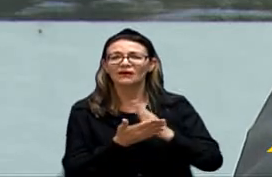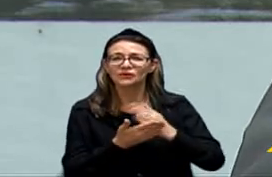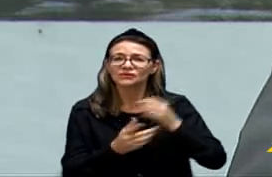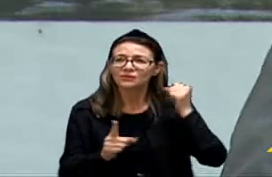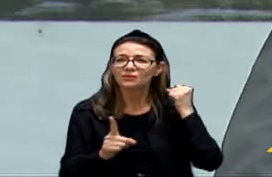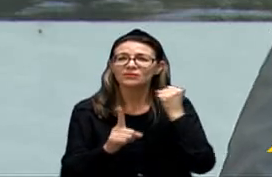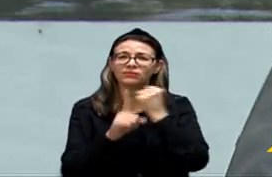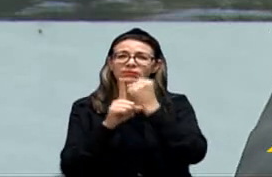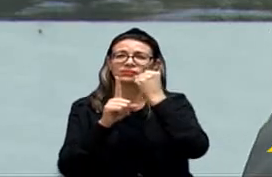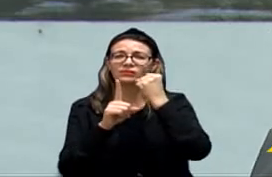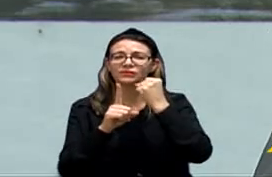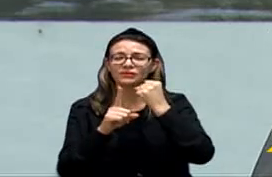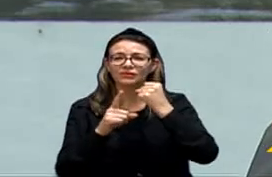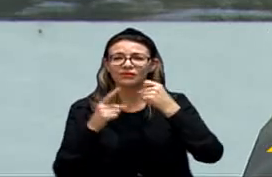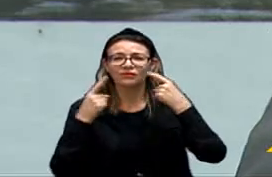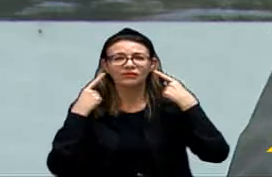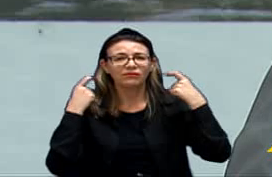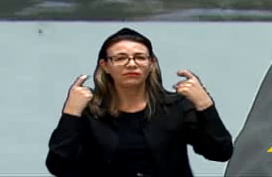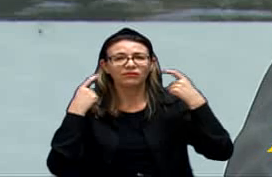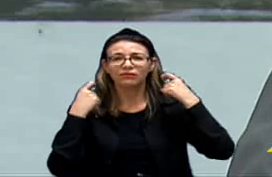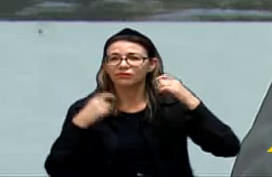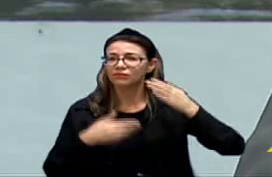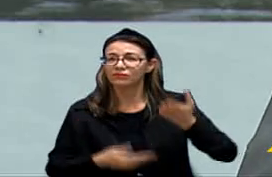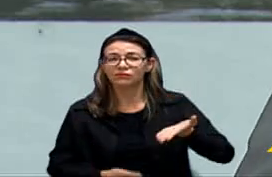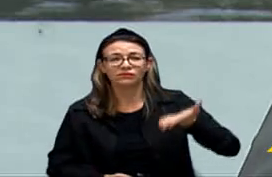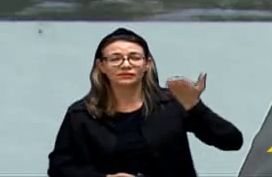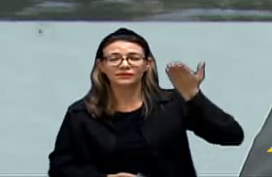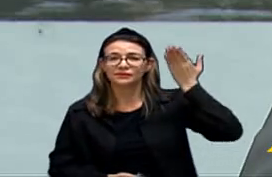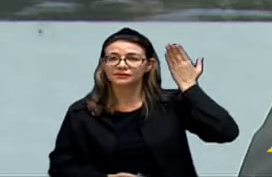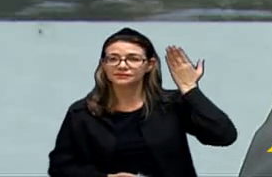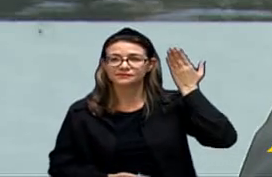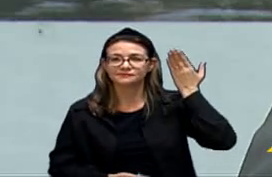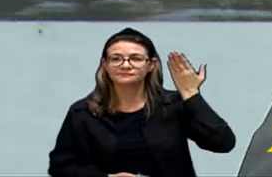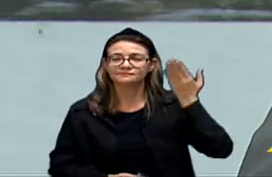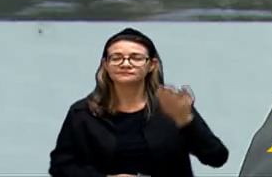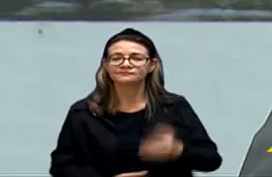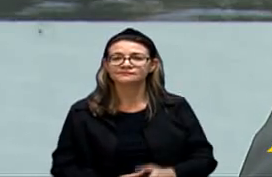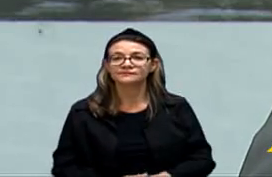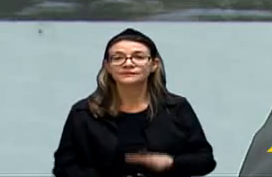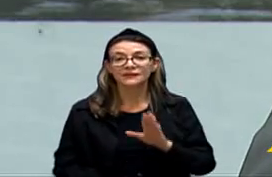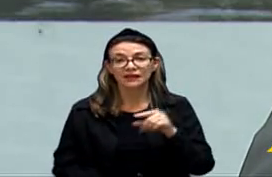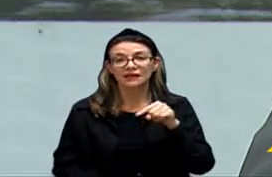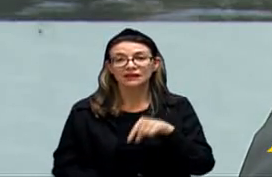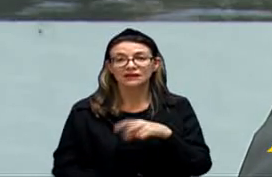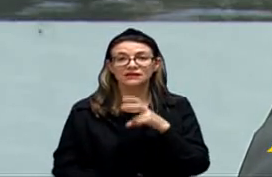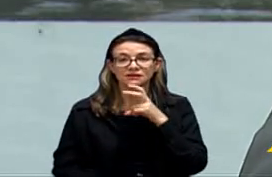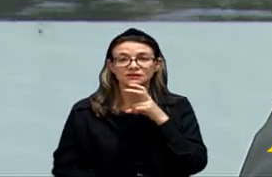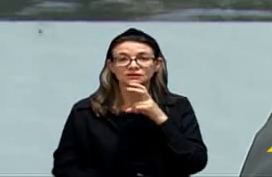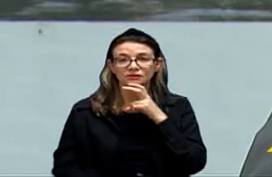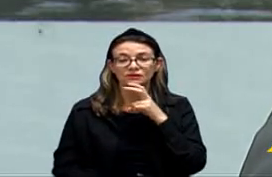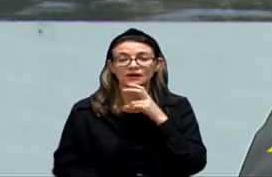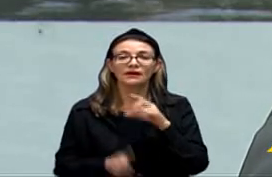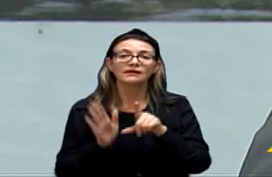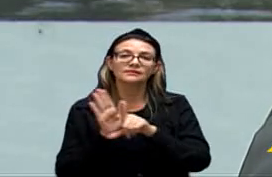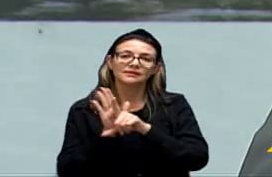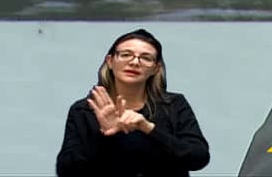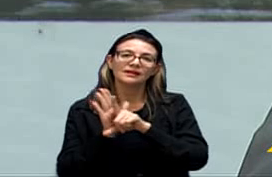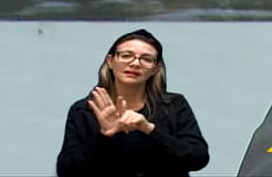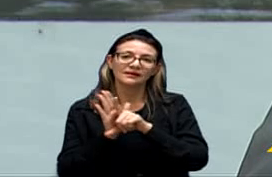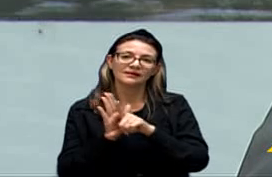impactant na cidade de Sorocaba graças a Deus por uma questão de legislação e